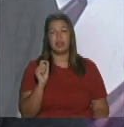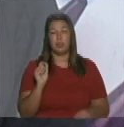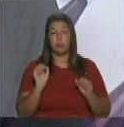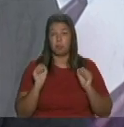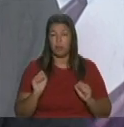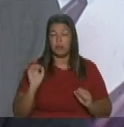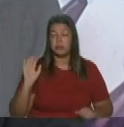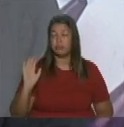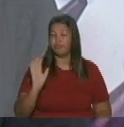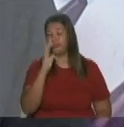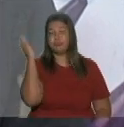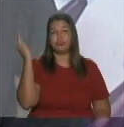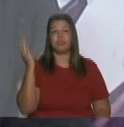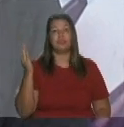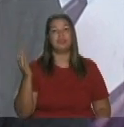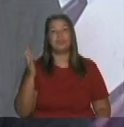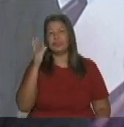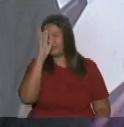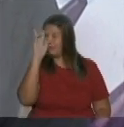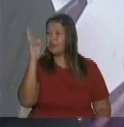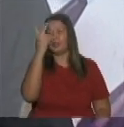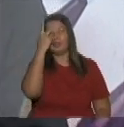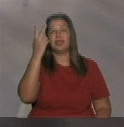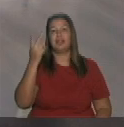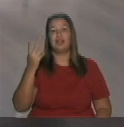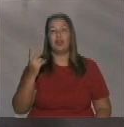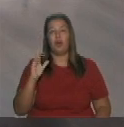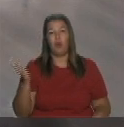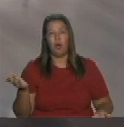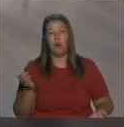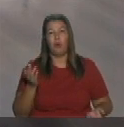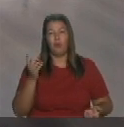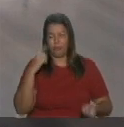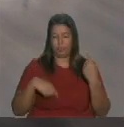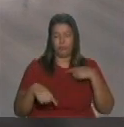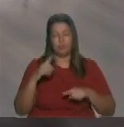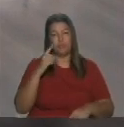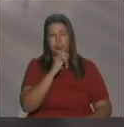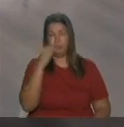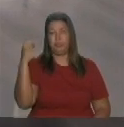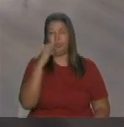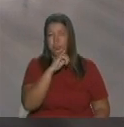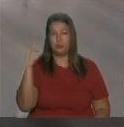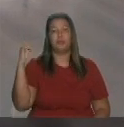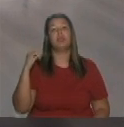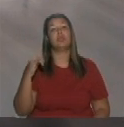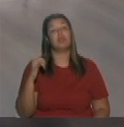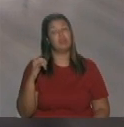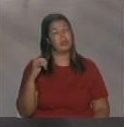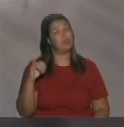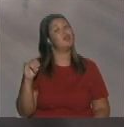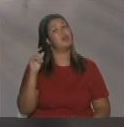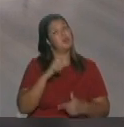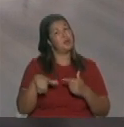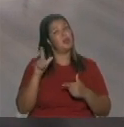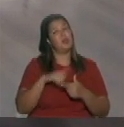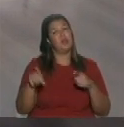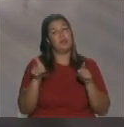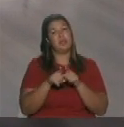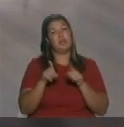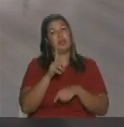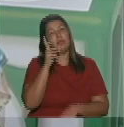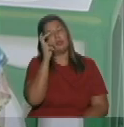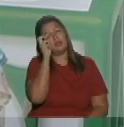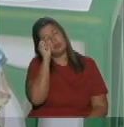ter surto, você pode ter, como é que se diz? Eles Espasmos. falam de convulsões. Sim. Convulsões, isso mesmo. De problemas